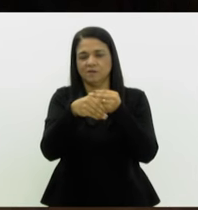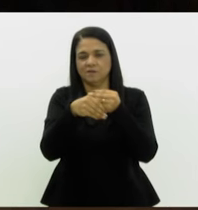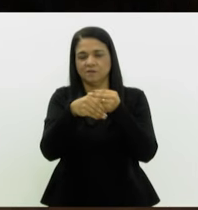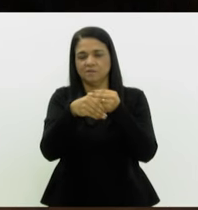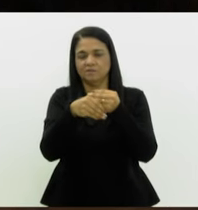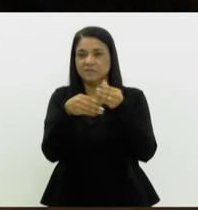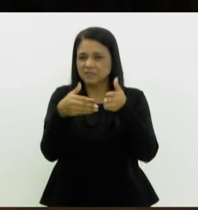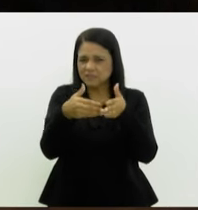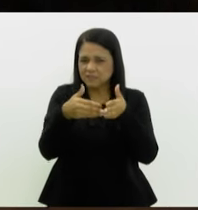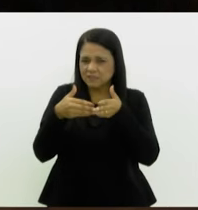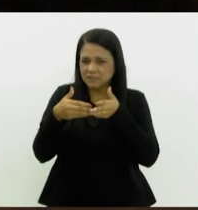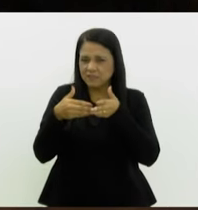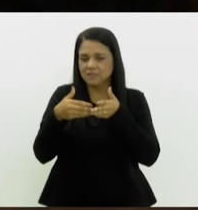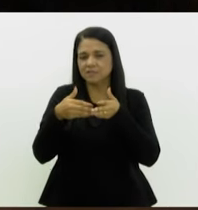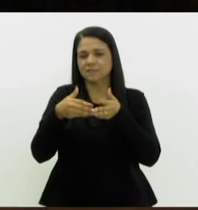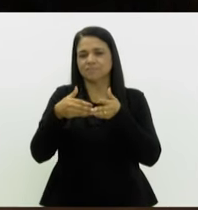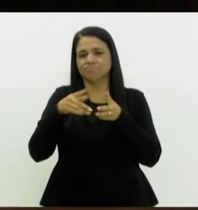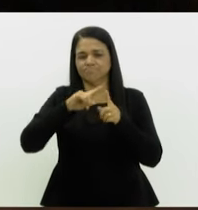de licença